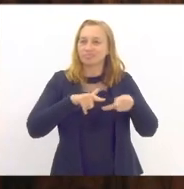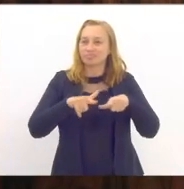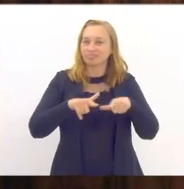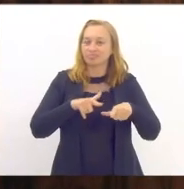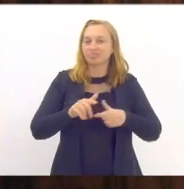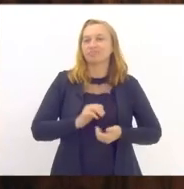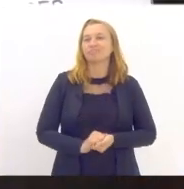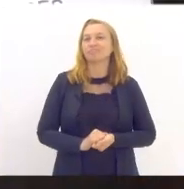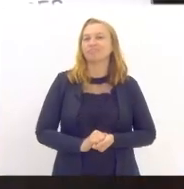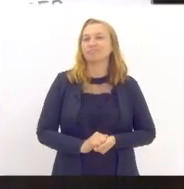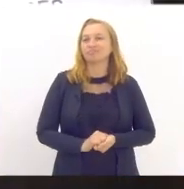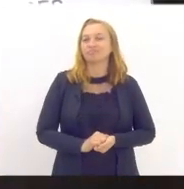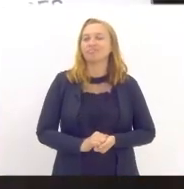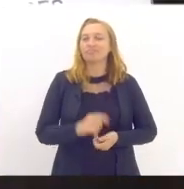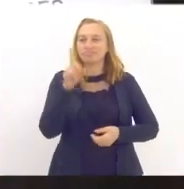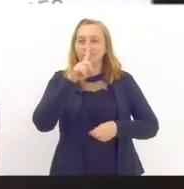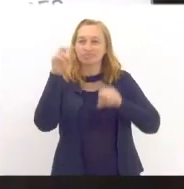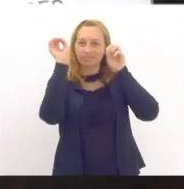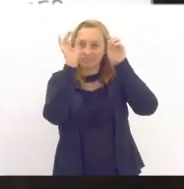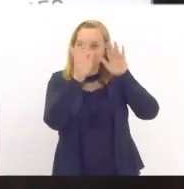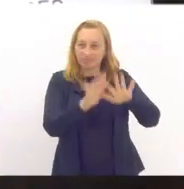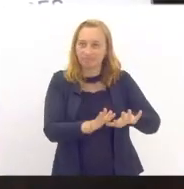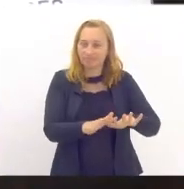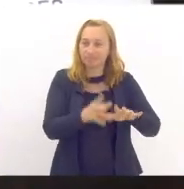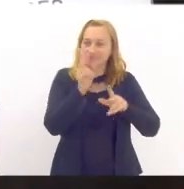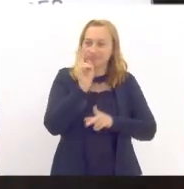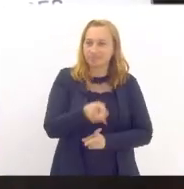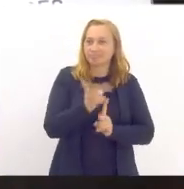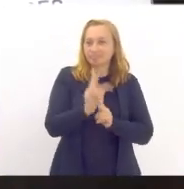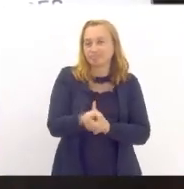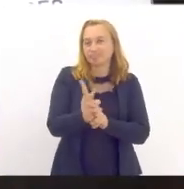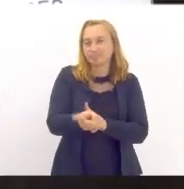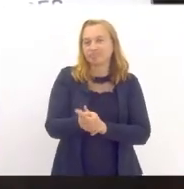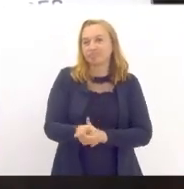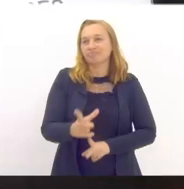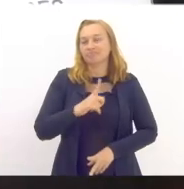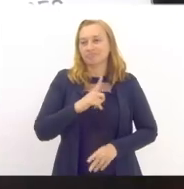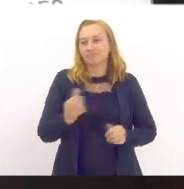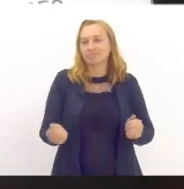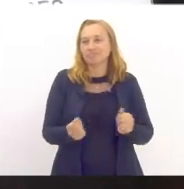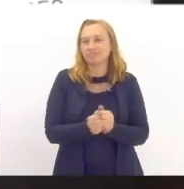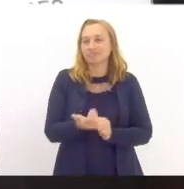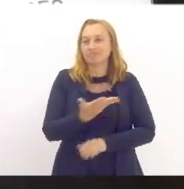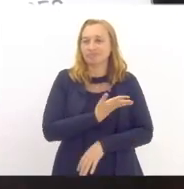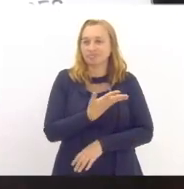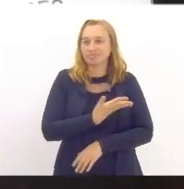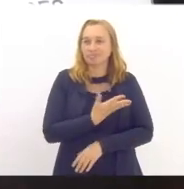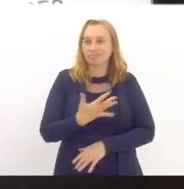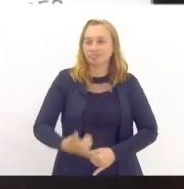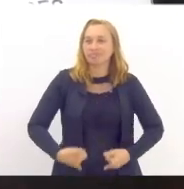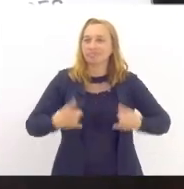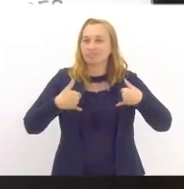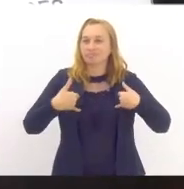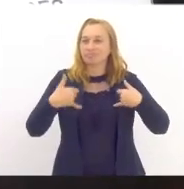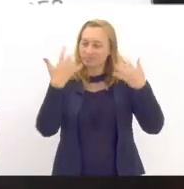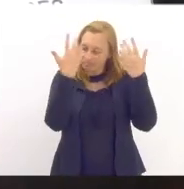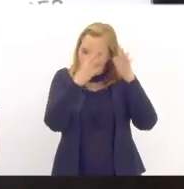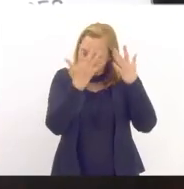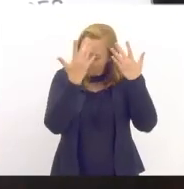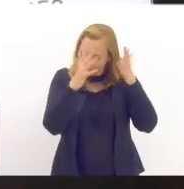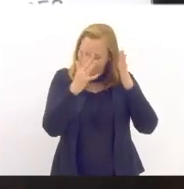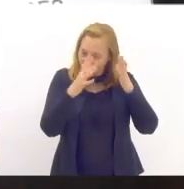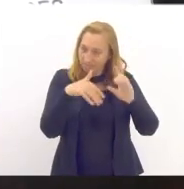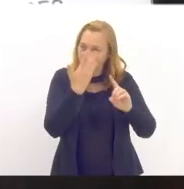está trilhando. Deus te abençoe sempre e ter você como amigo é uma honra. Parabéns por